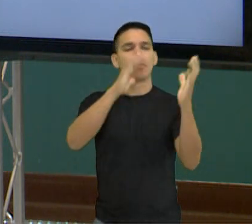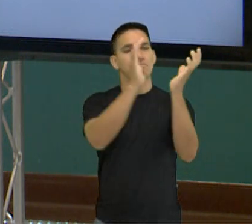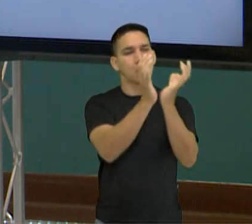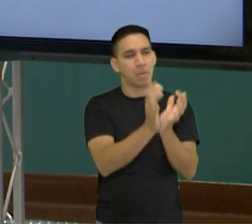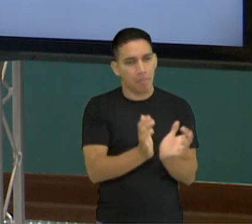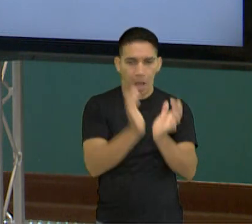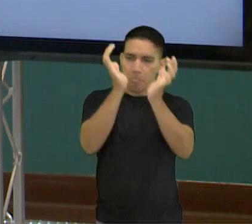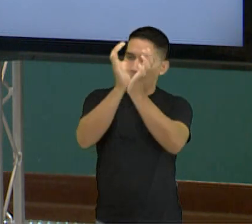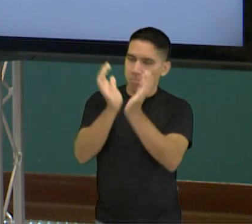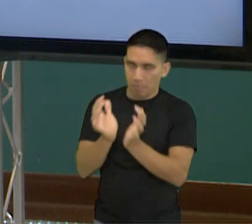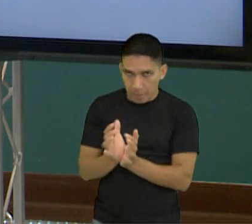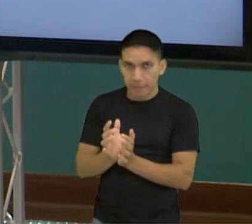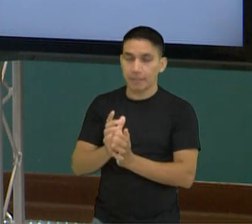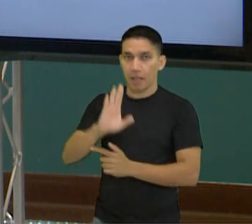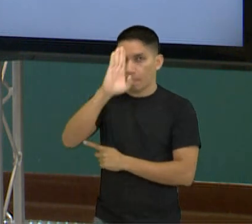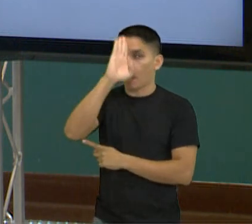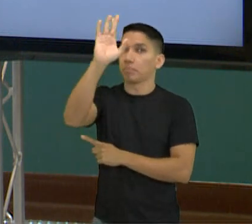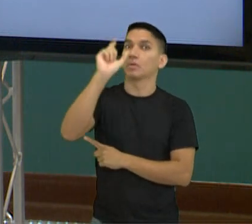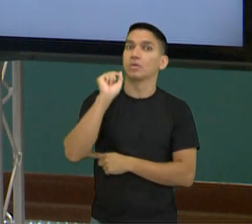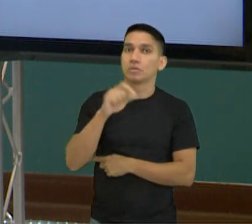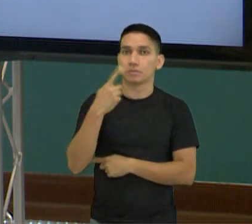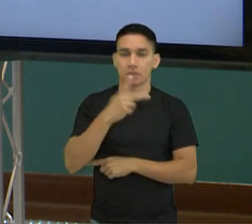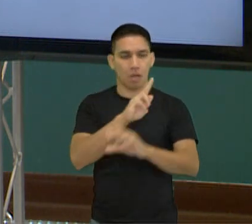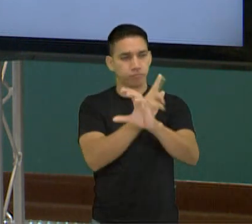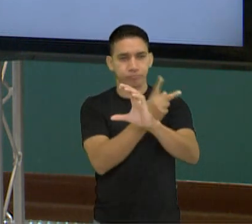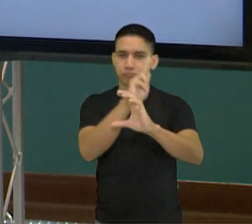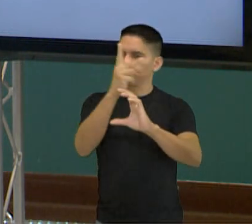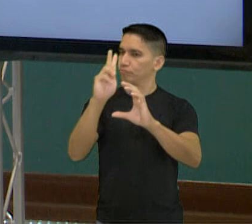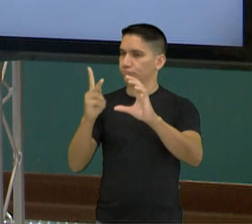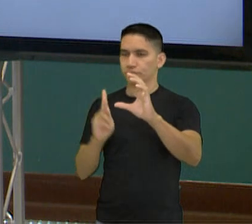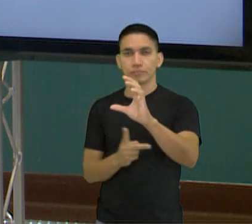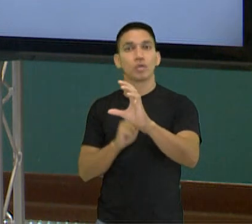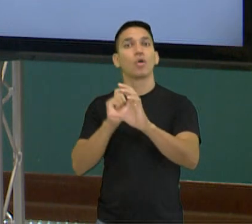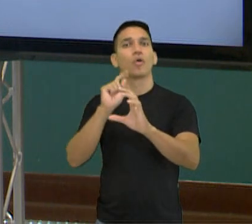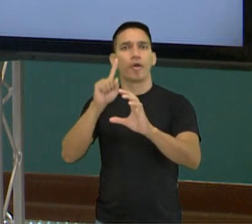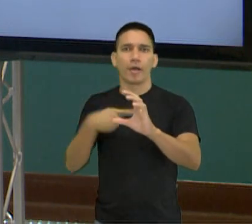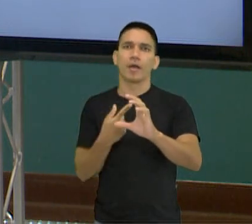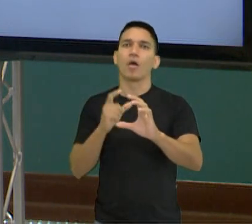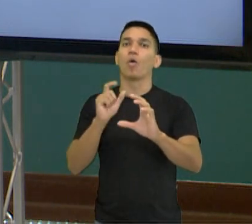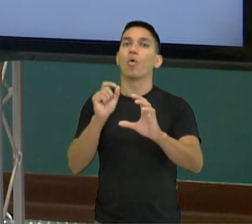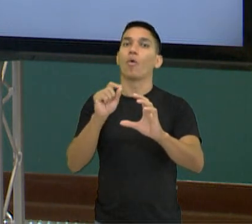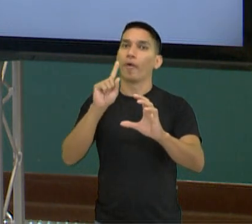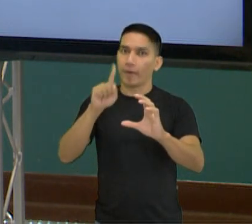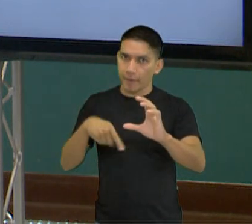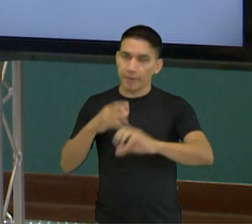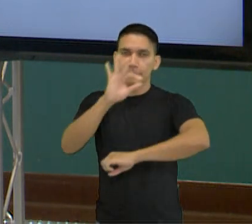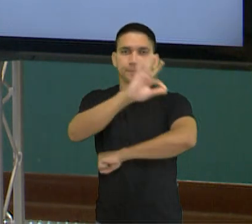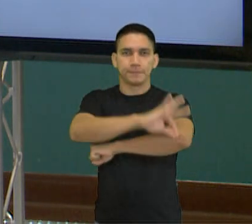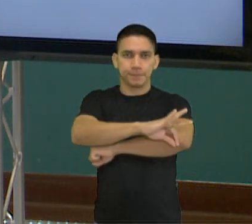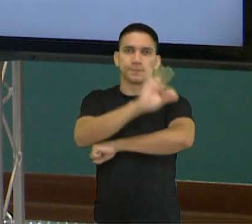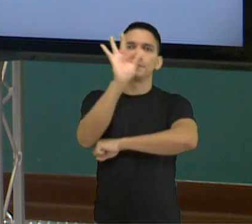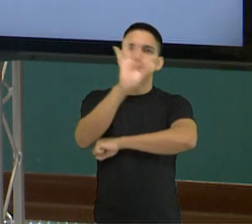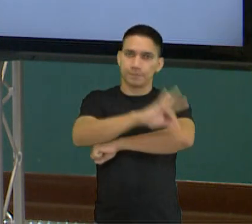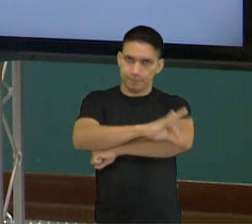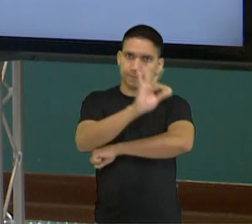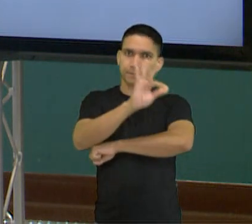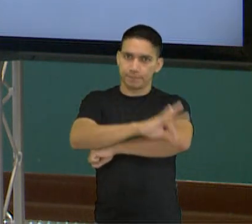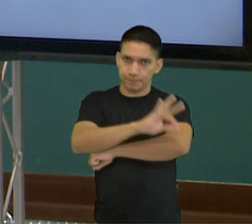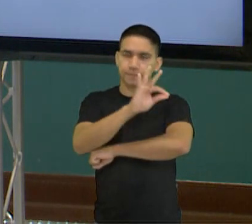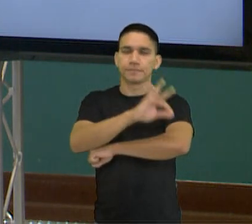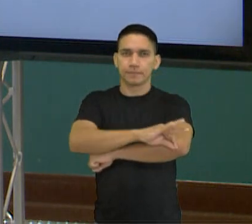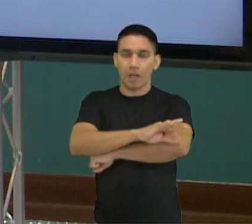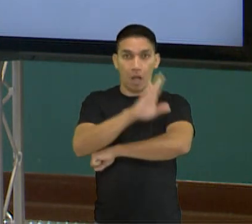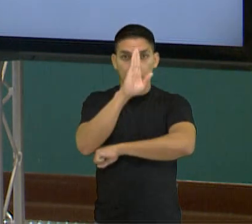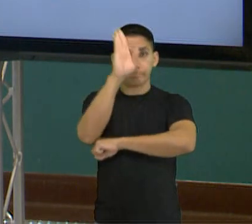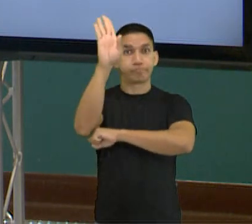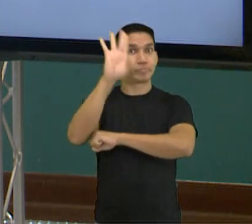subclassificação. E claro, a principal fonte dos hidrocarbonetos é o petróleo. A